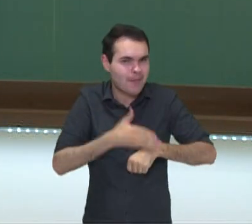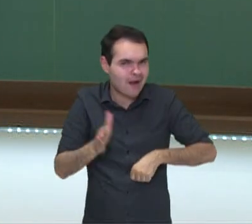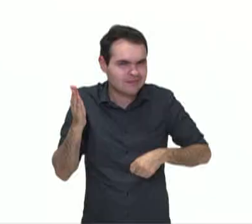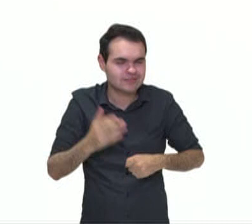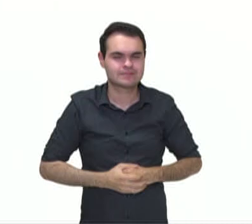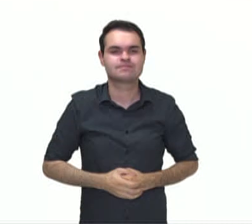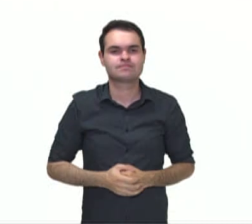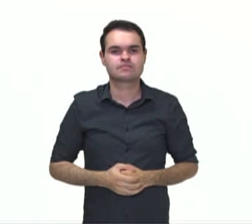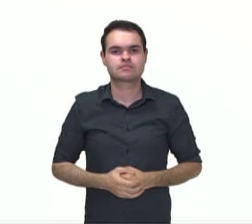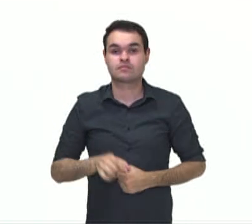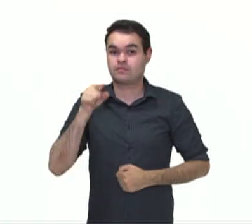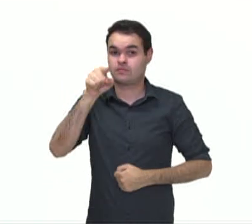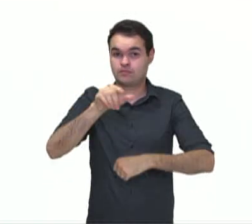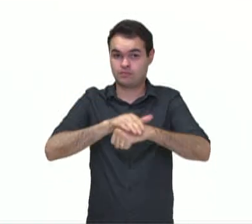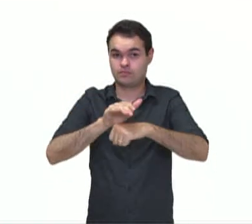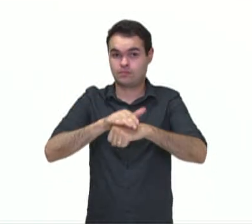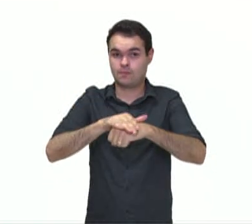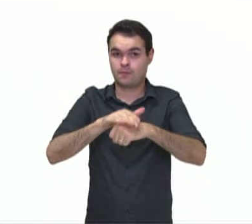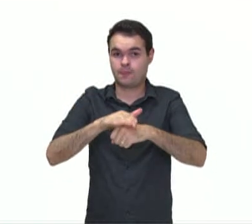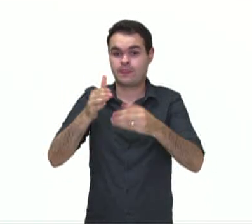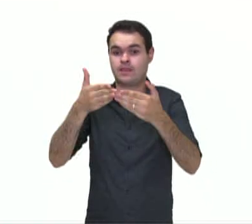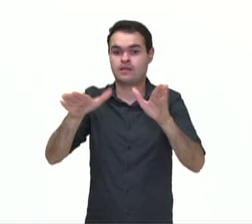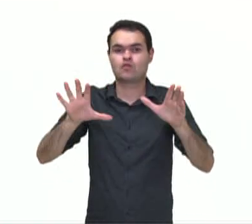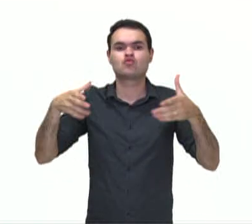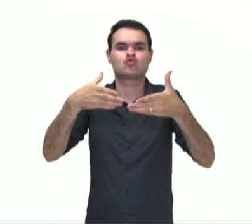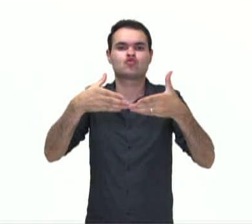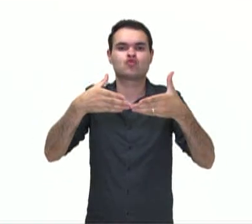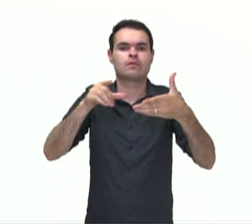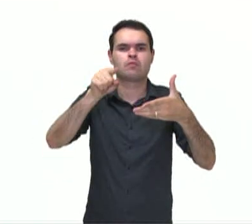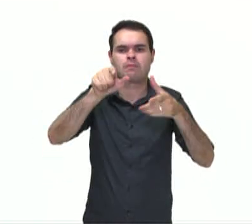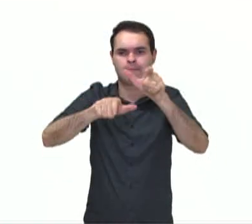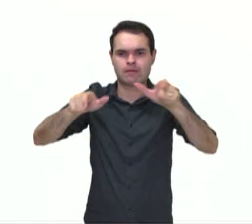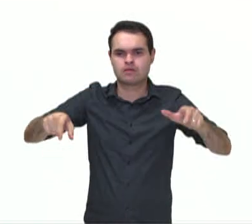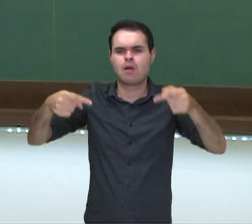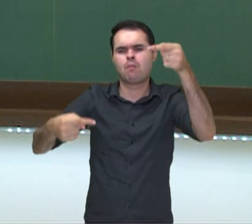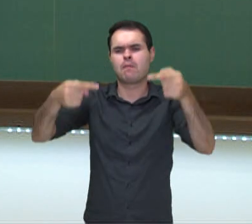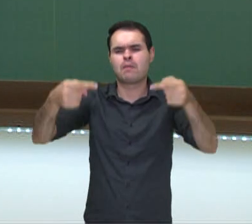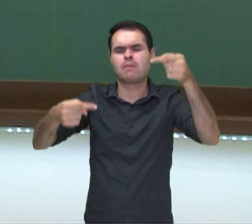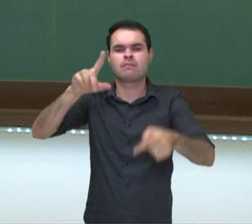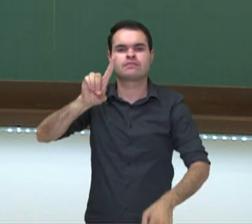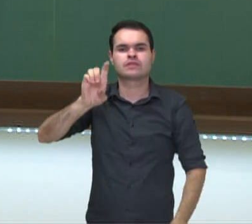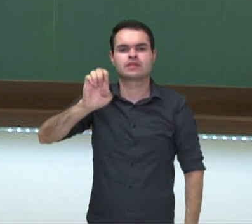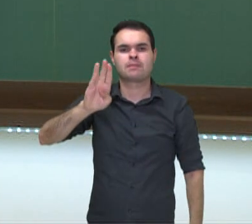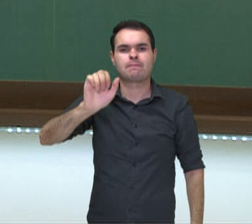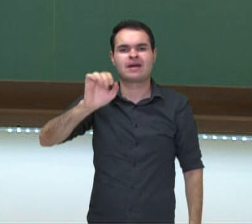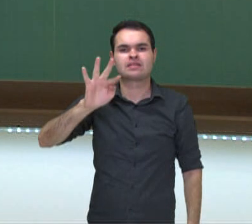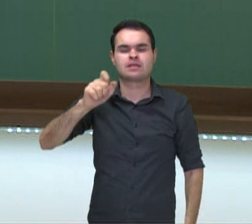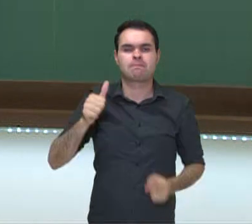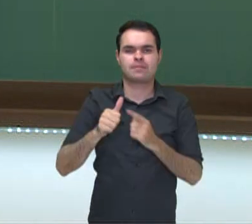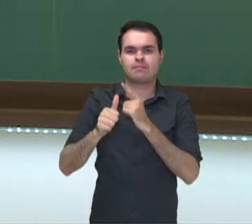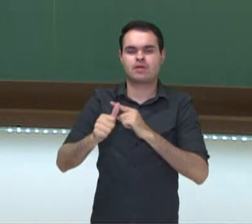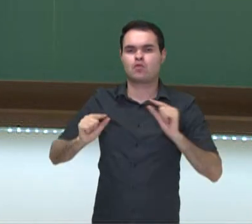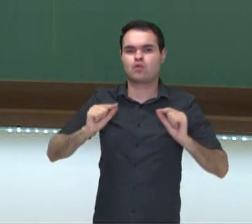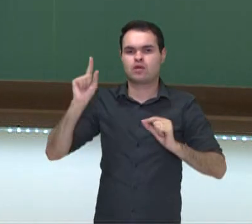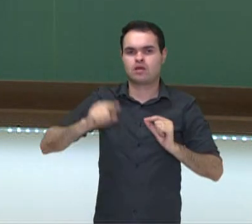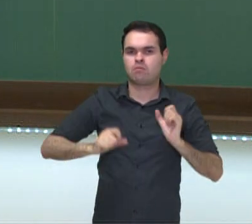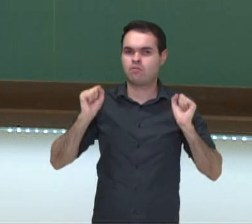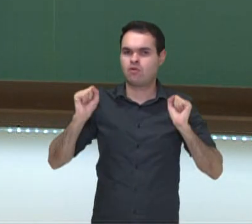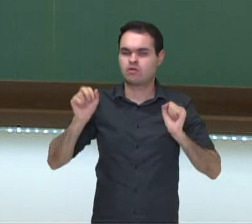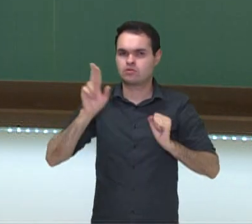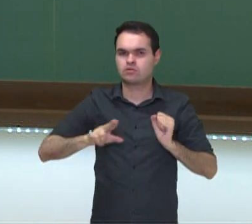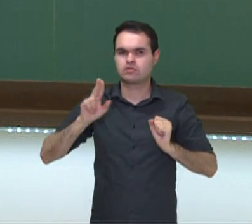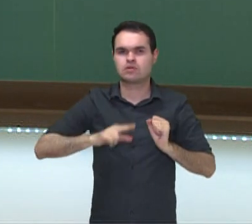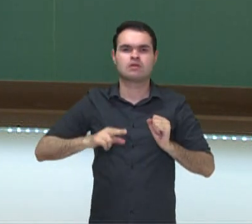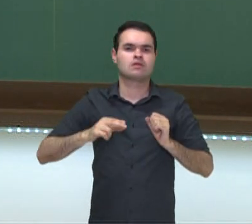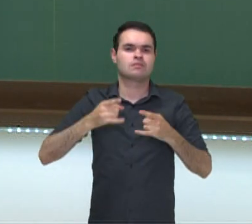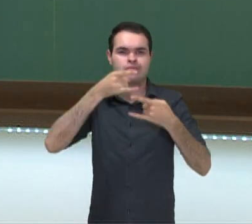prática. Promova um debate com a sua turma. Como é que acontece o debate? Primeiro que você pode usar as plataformas